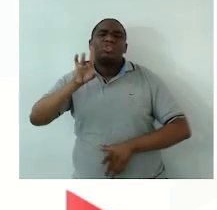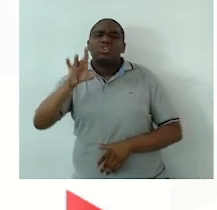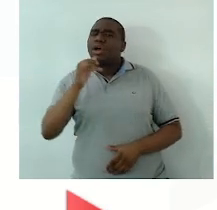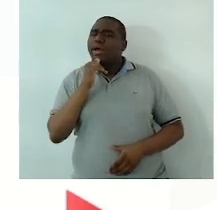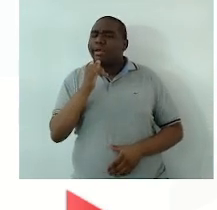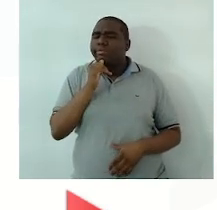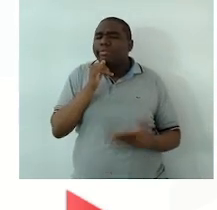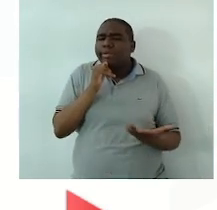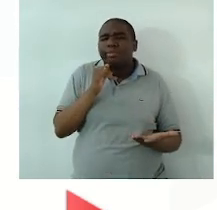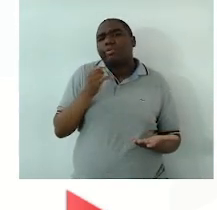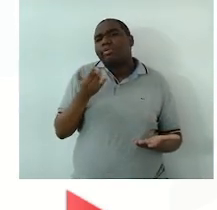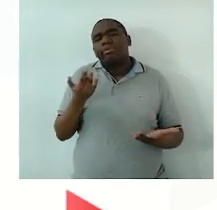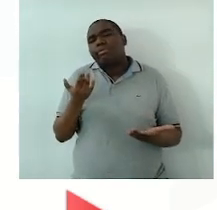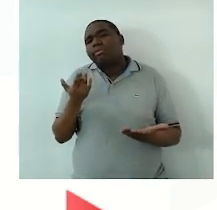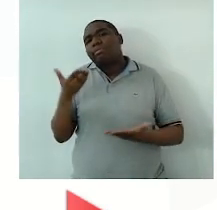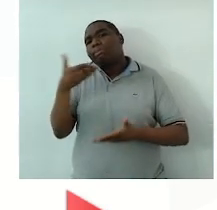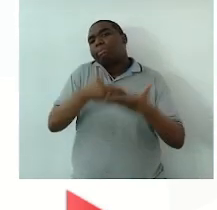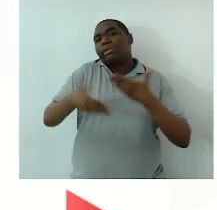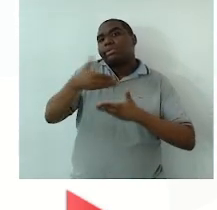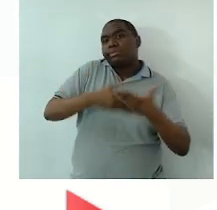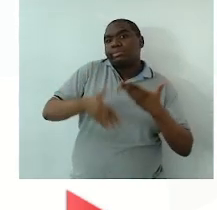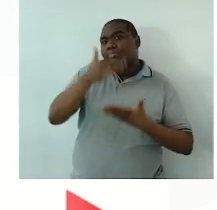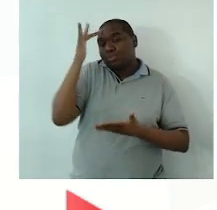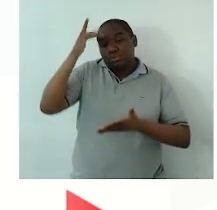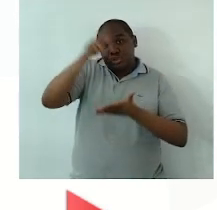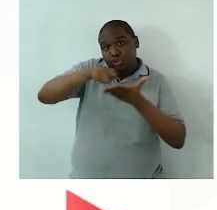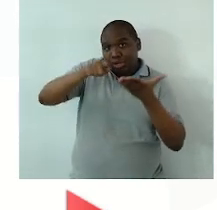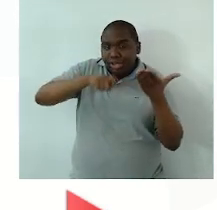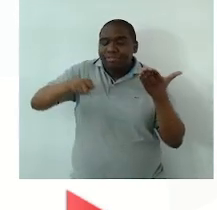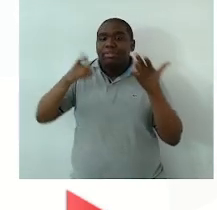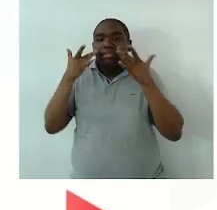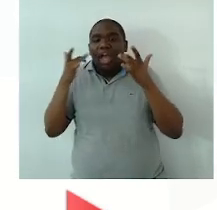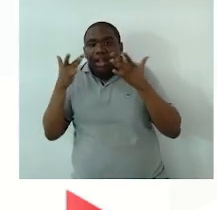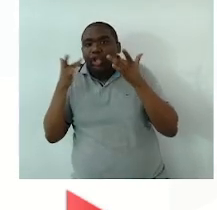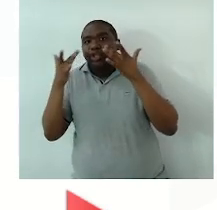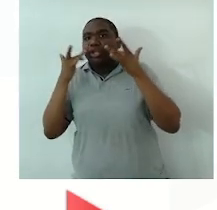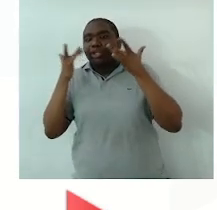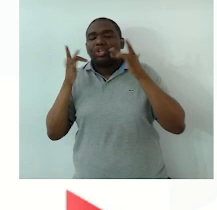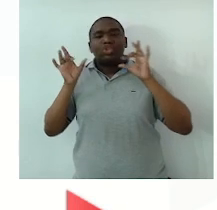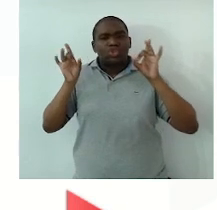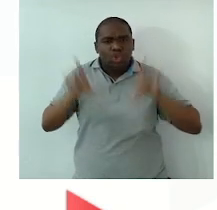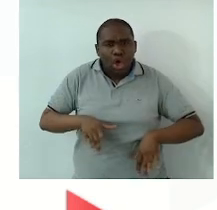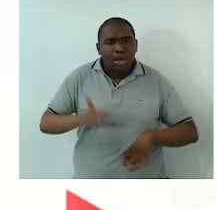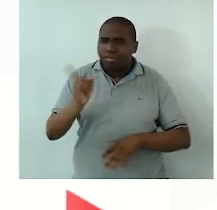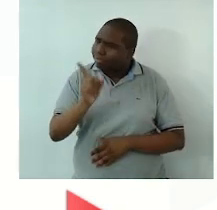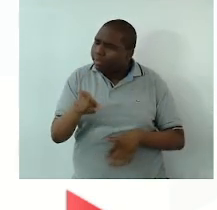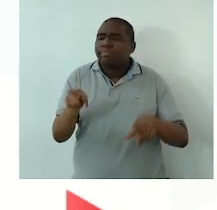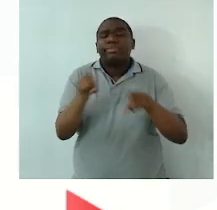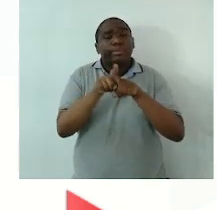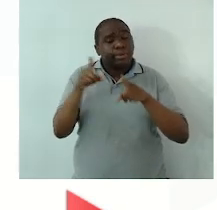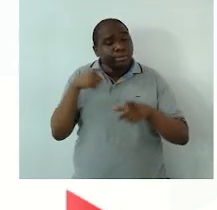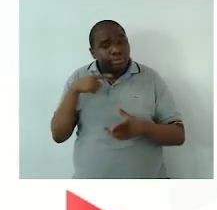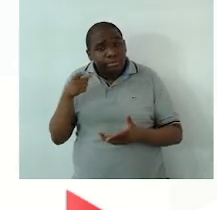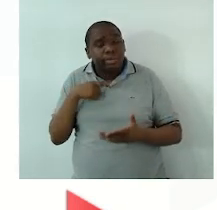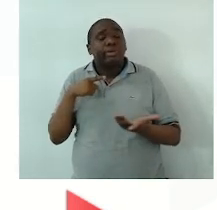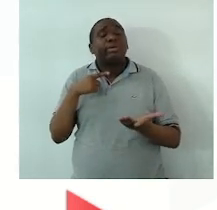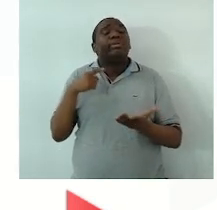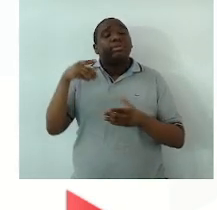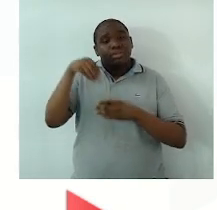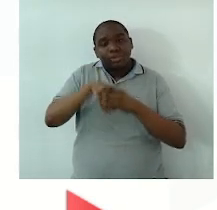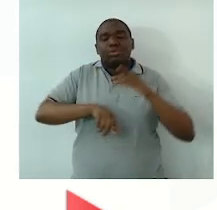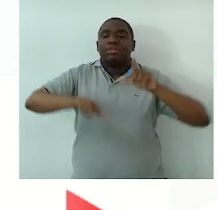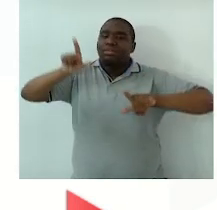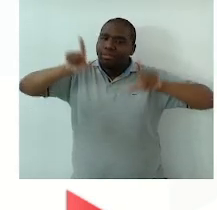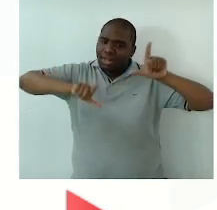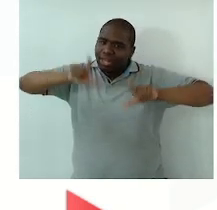presente, o dramaturgo não vai ter só escrevendo peças de teatro, ela vai estar presente também na televisão,